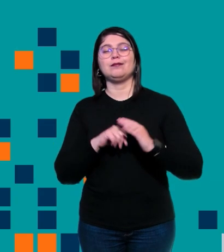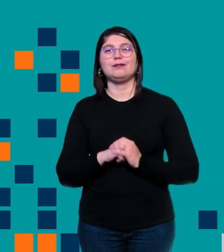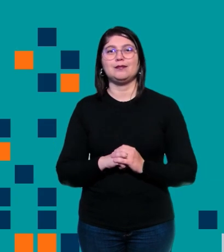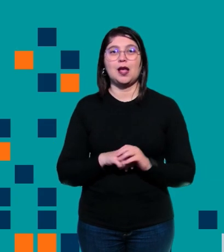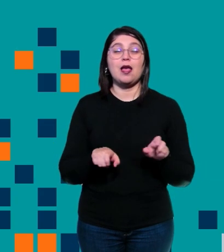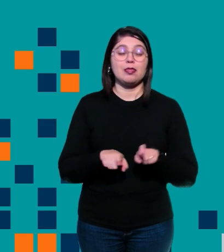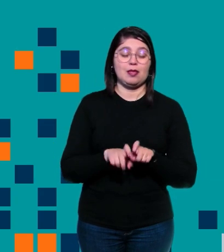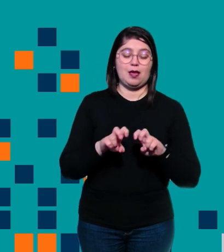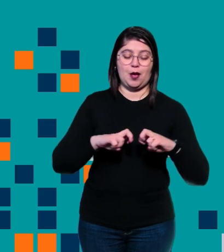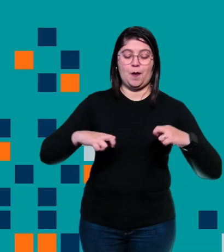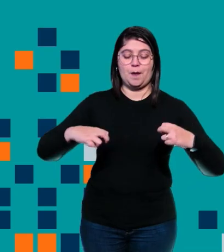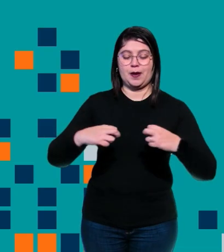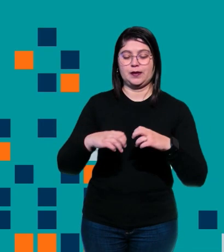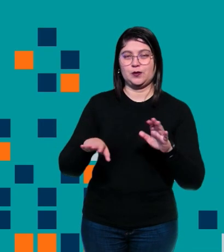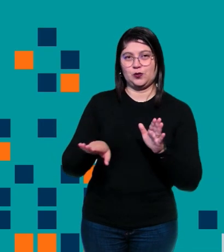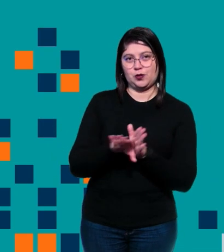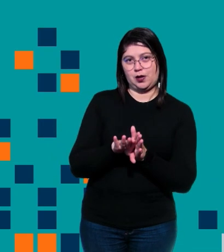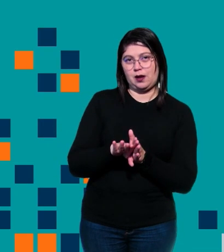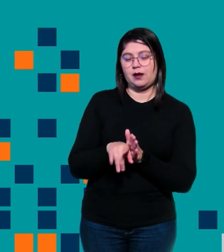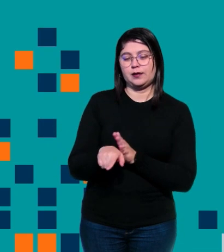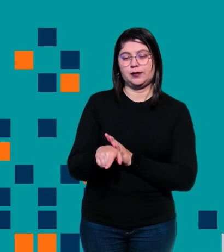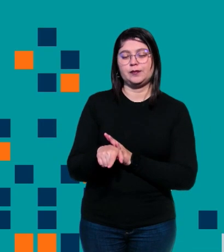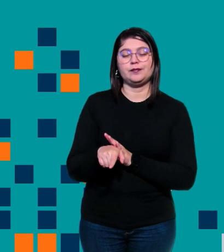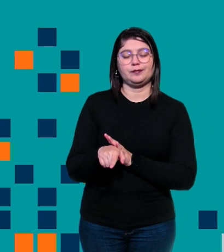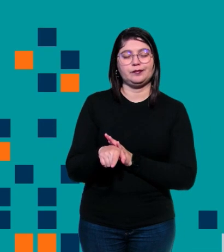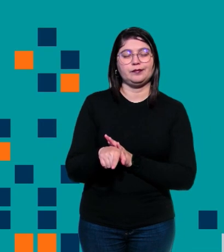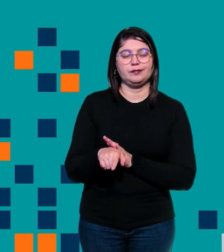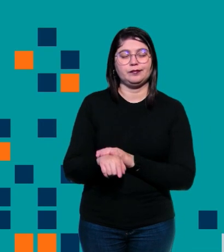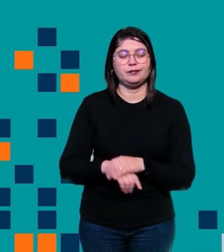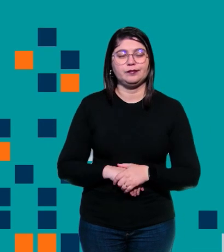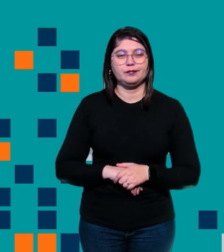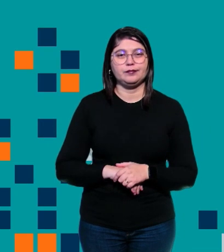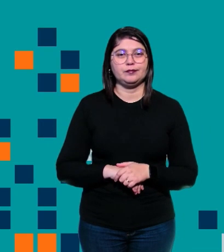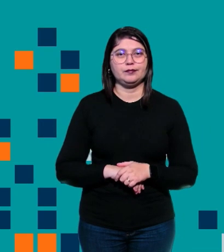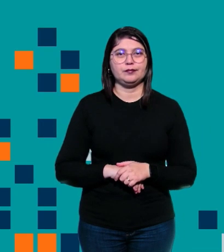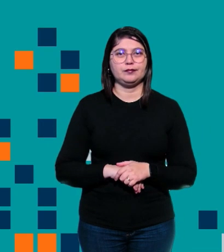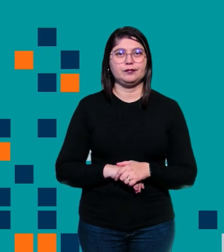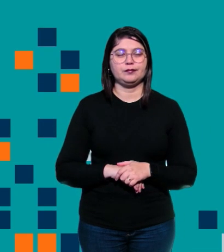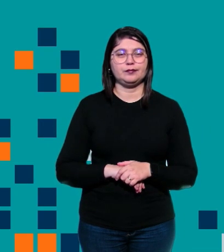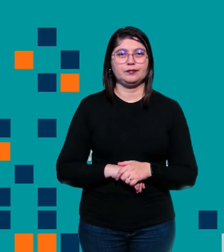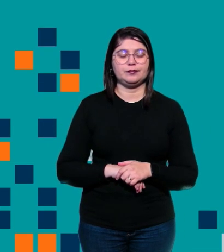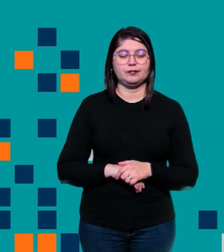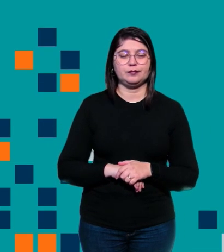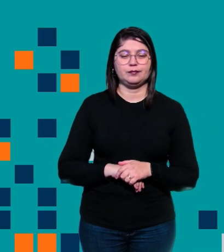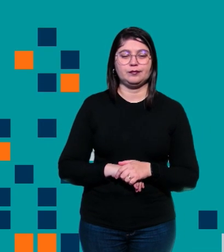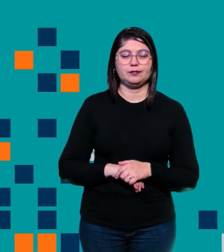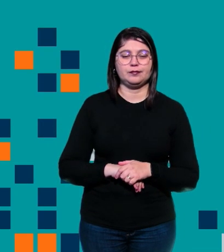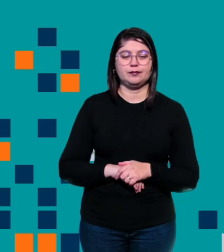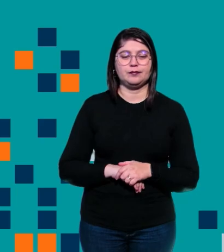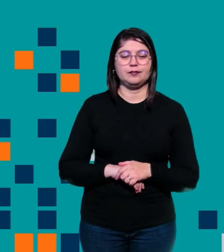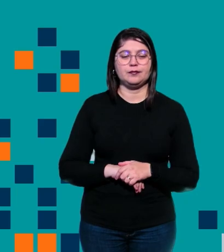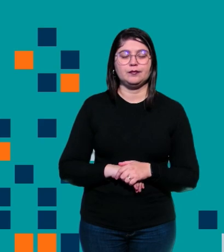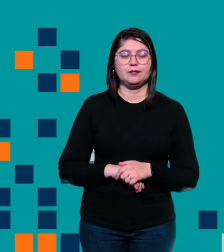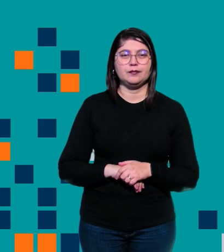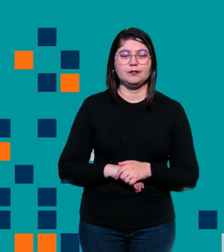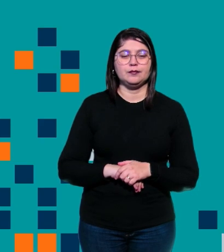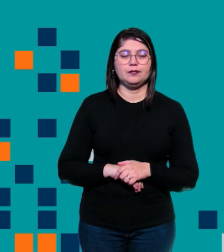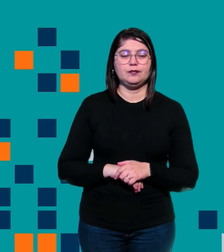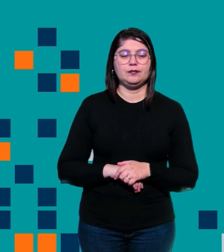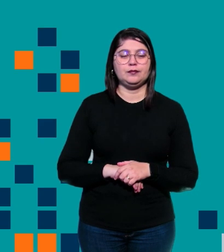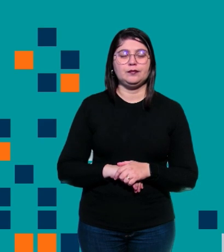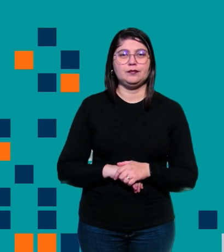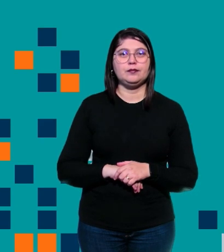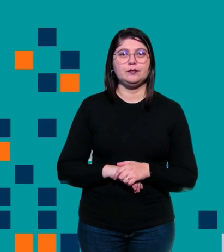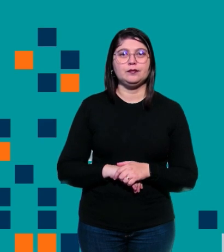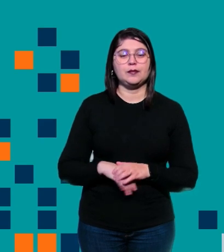praça de chegada, né? E a descida e o acesso numa cota abaixo ao plano inclinado. Esse é o